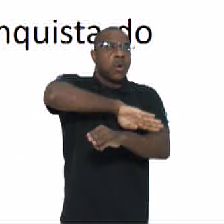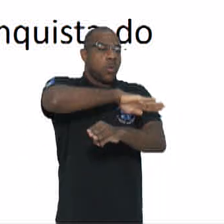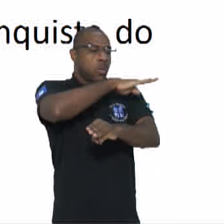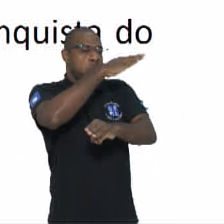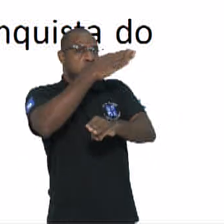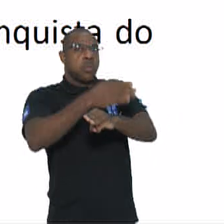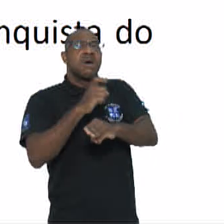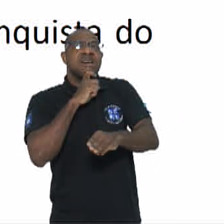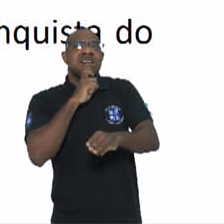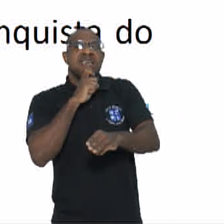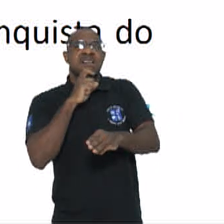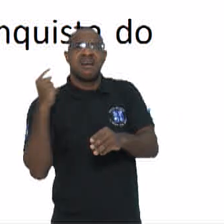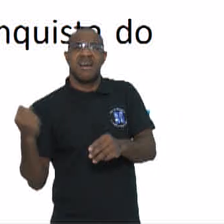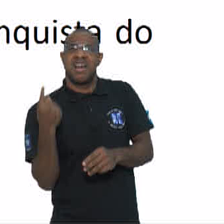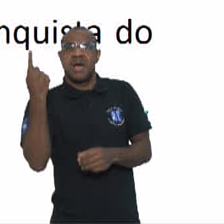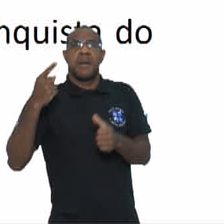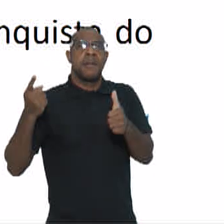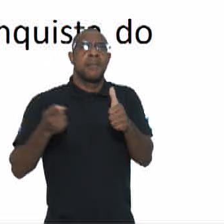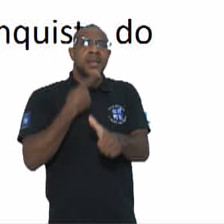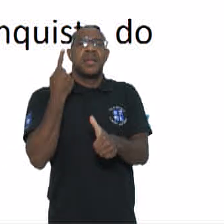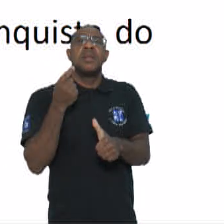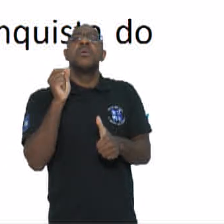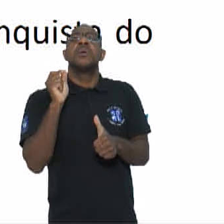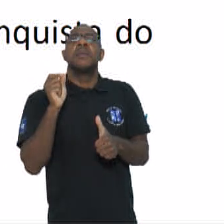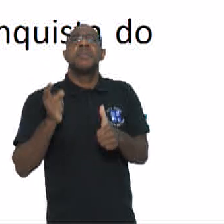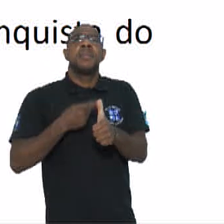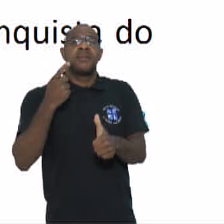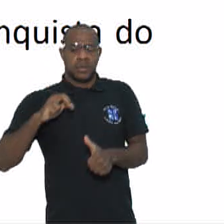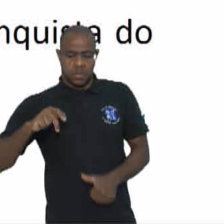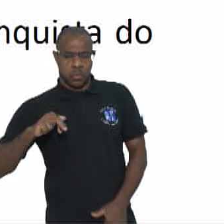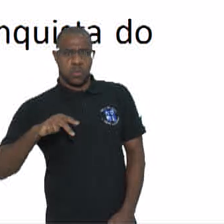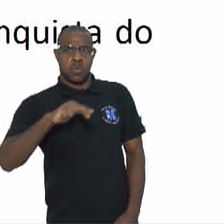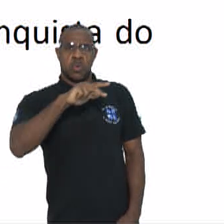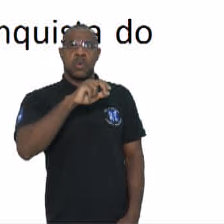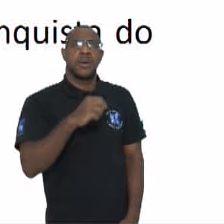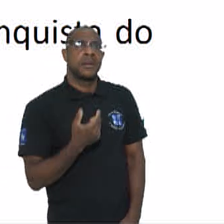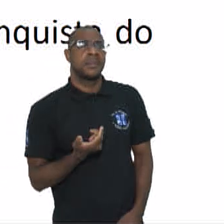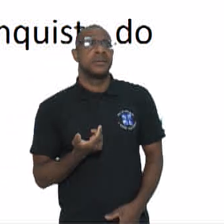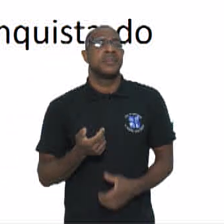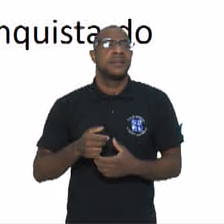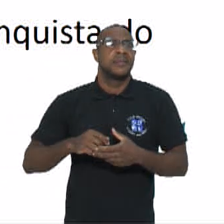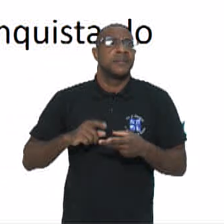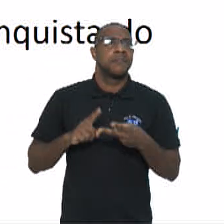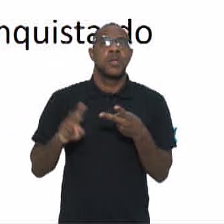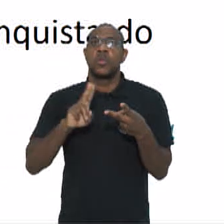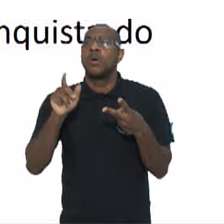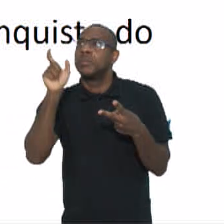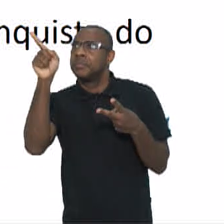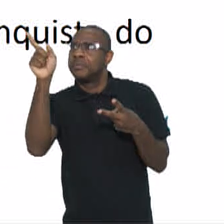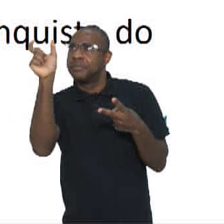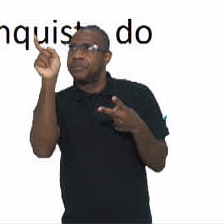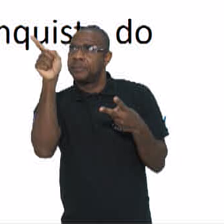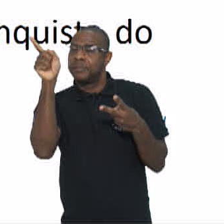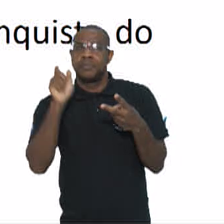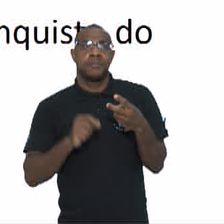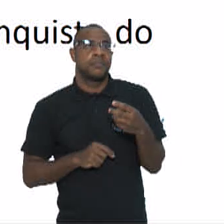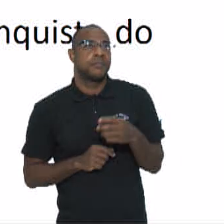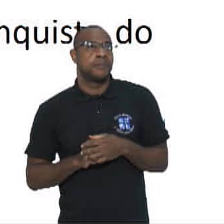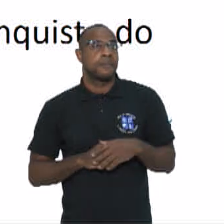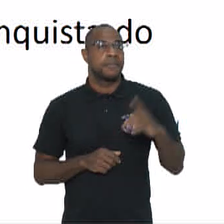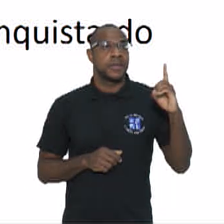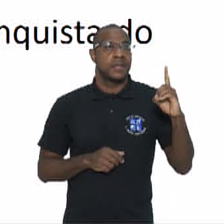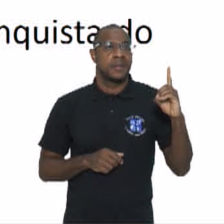primeira vez em 1953 por Edmund Hillary e Tenzing Norgay. E D, o marco